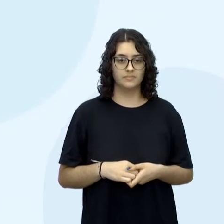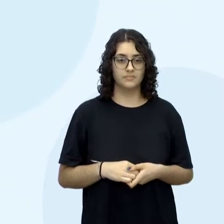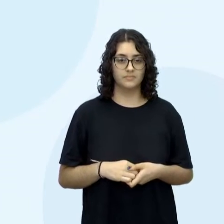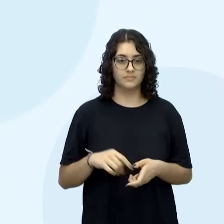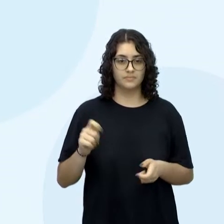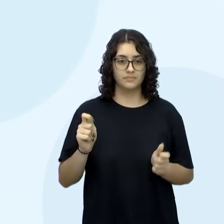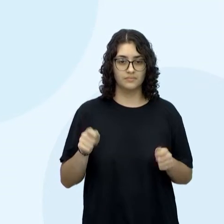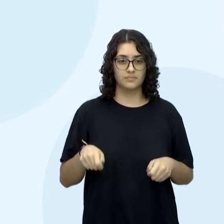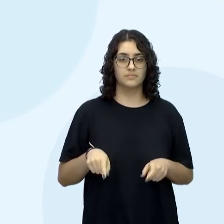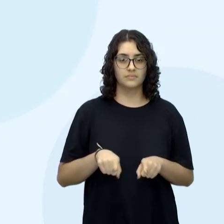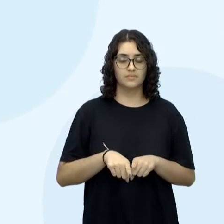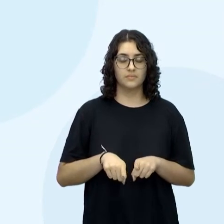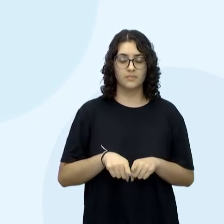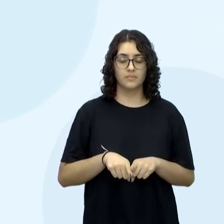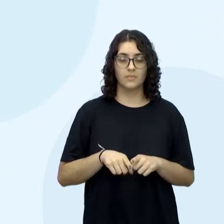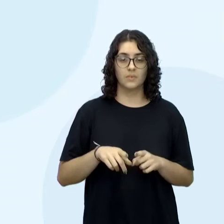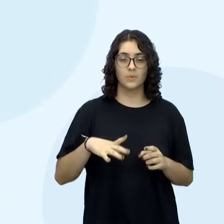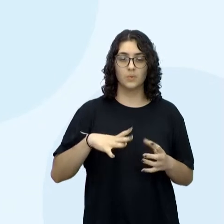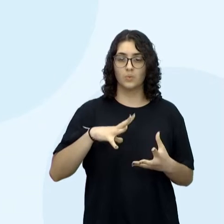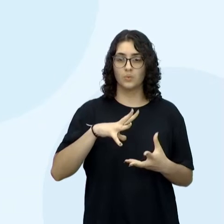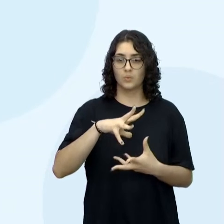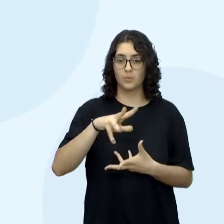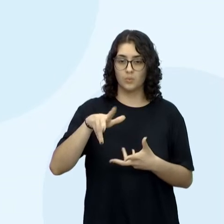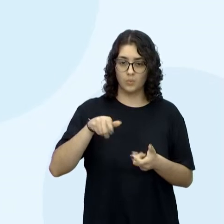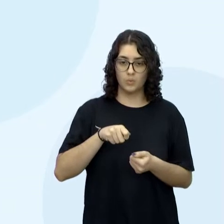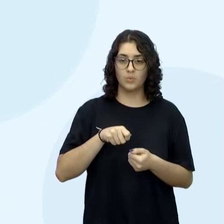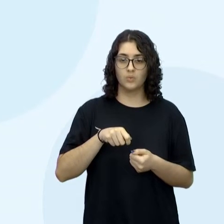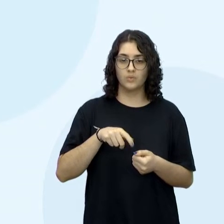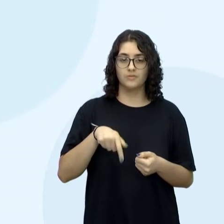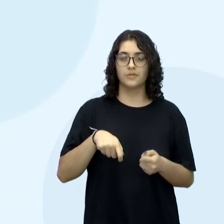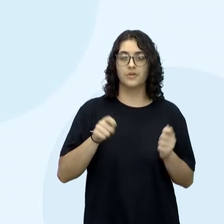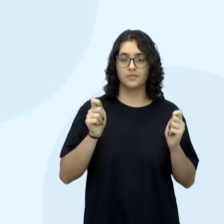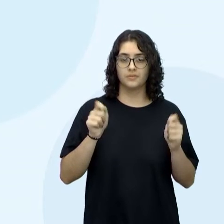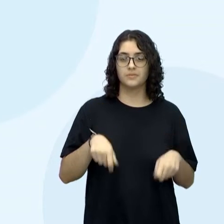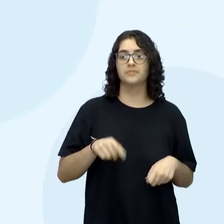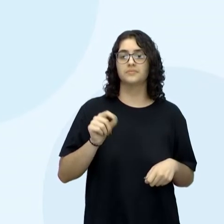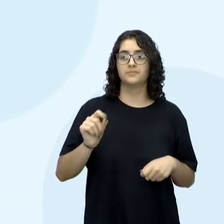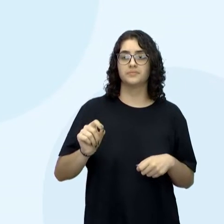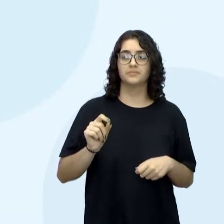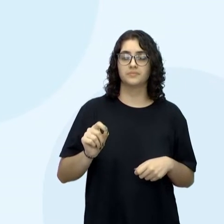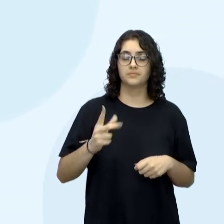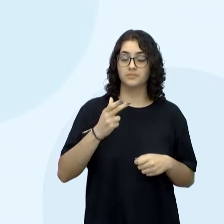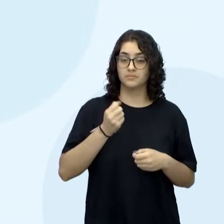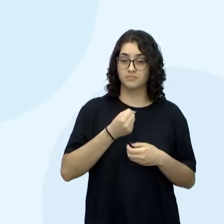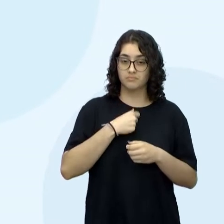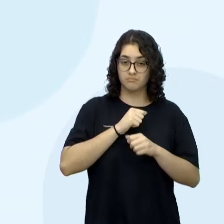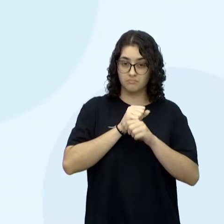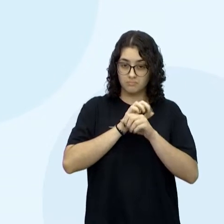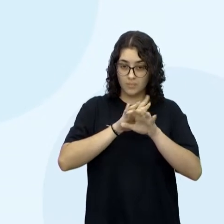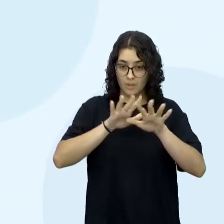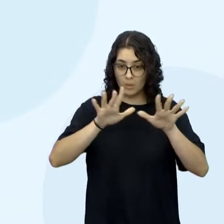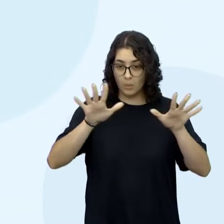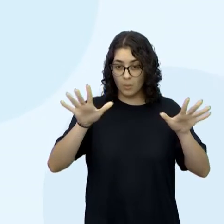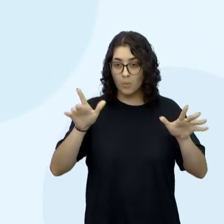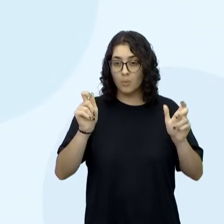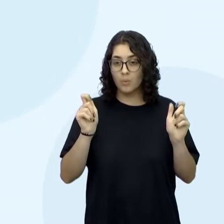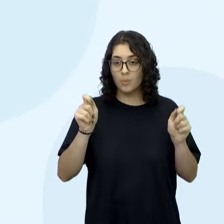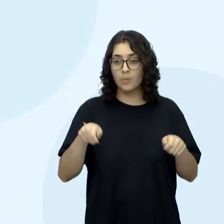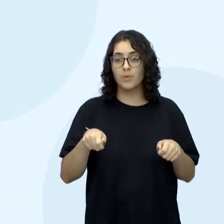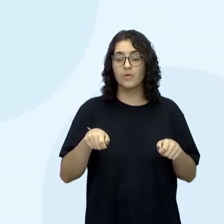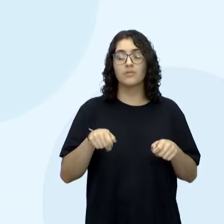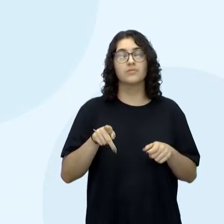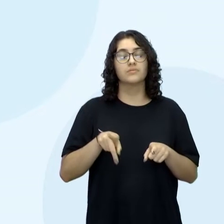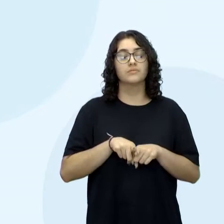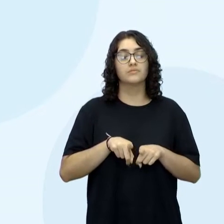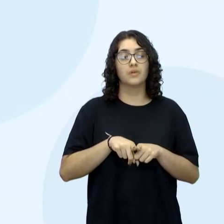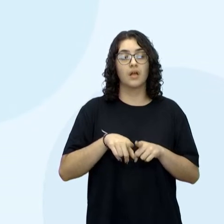E da própria humanidade de uma maneira aí mais totalizante, né? Ou seja, abrangendo aí todas as suas dimensões, sendo